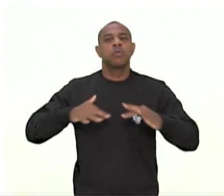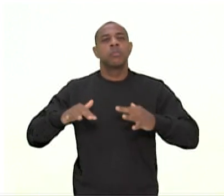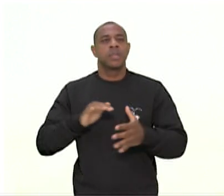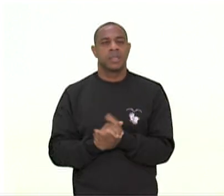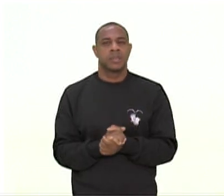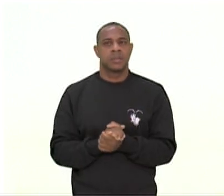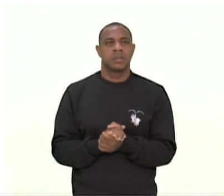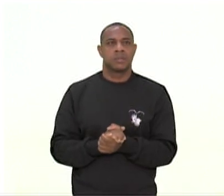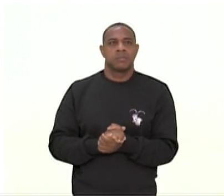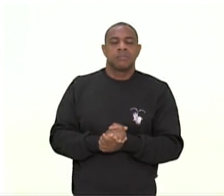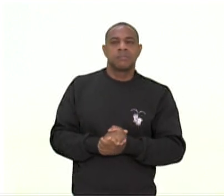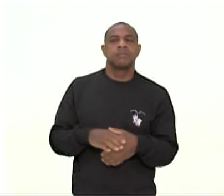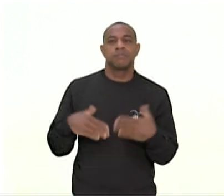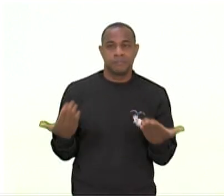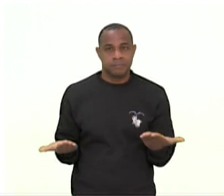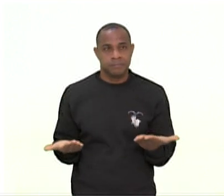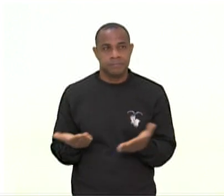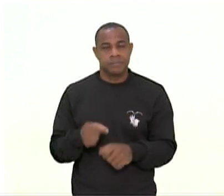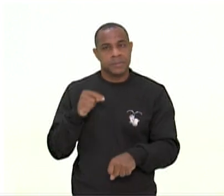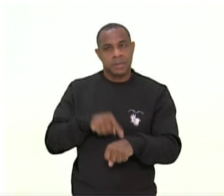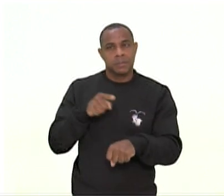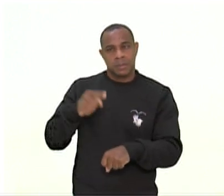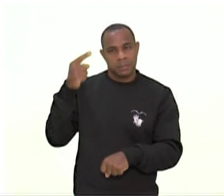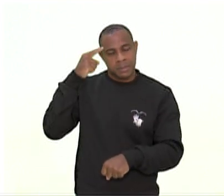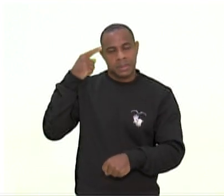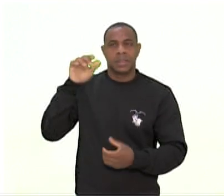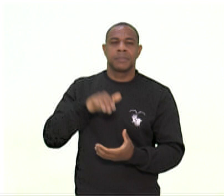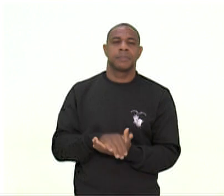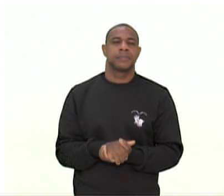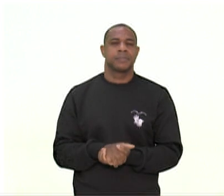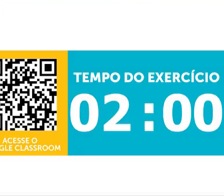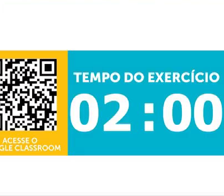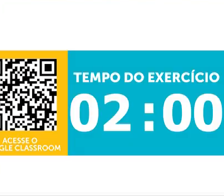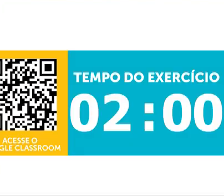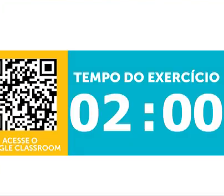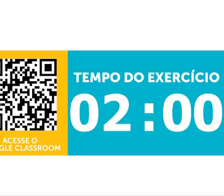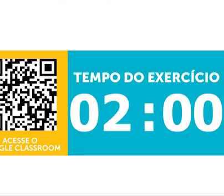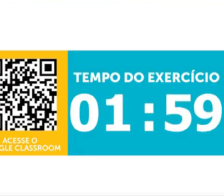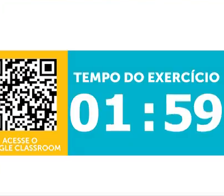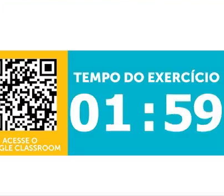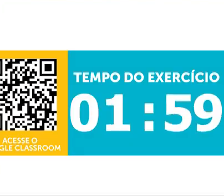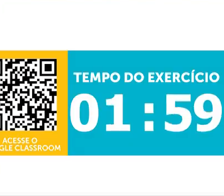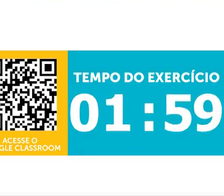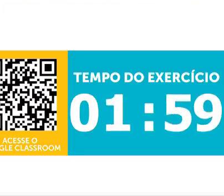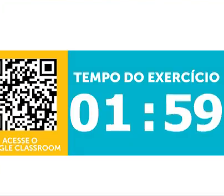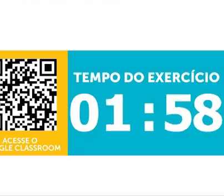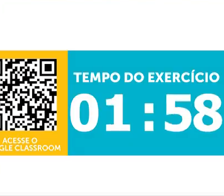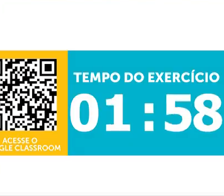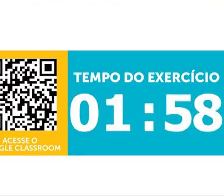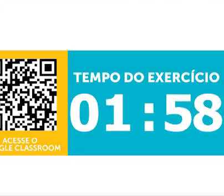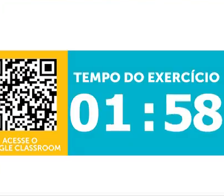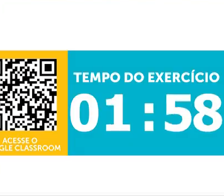escola literária modernista? Tempo para pensar.